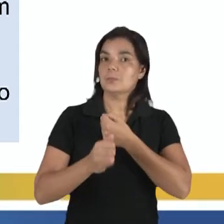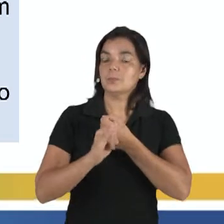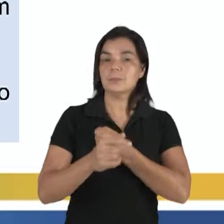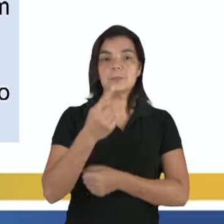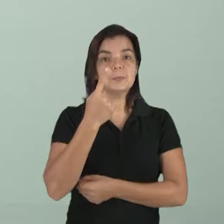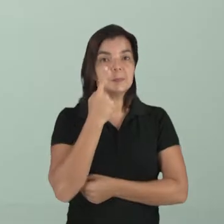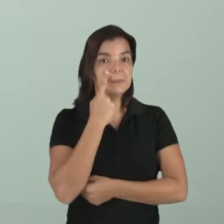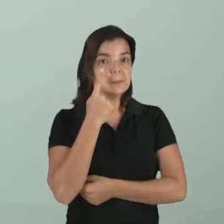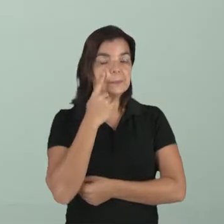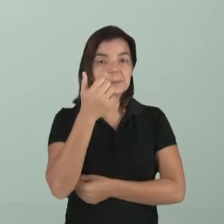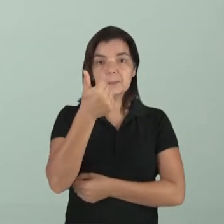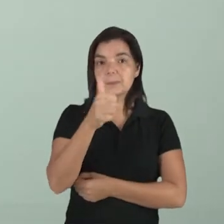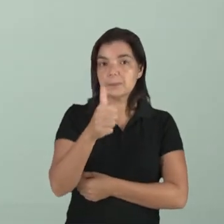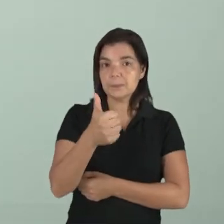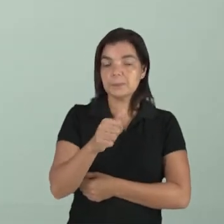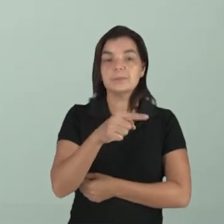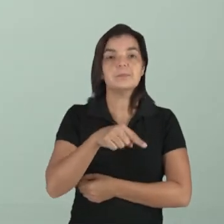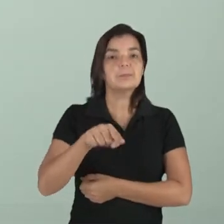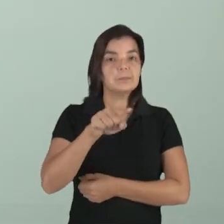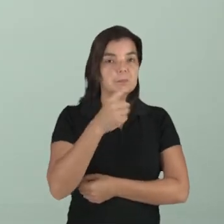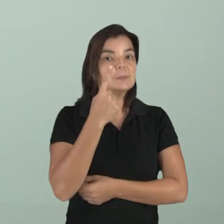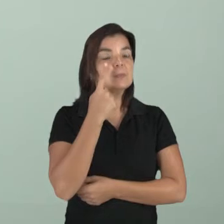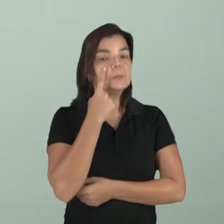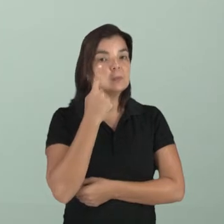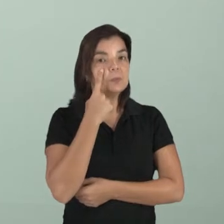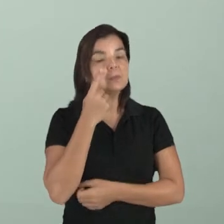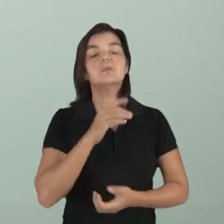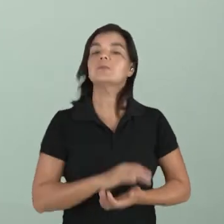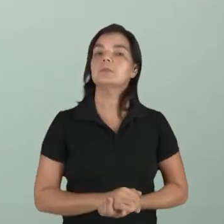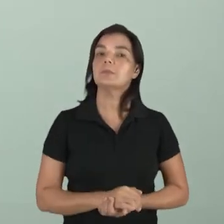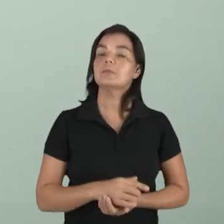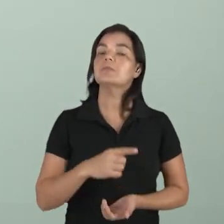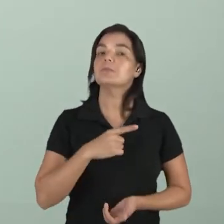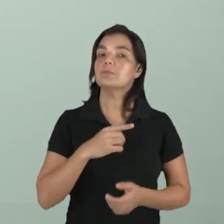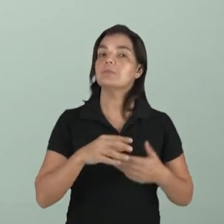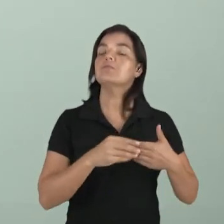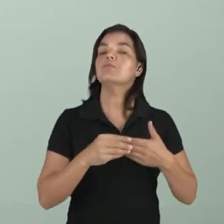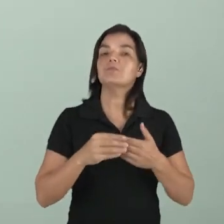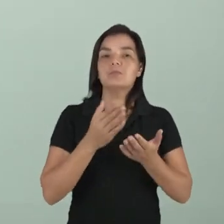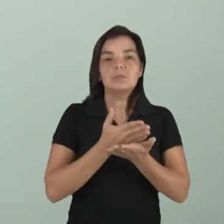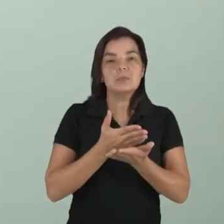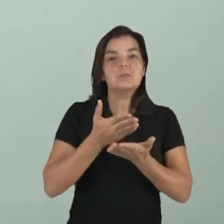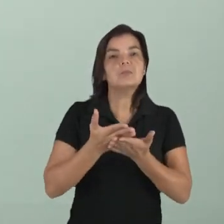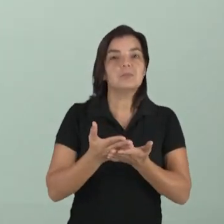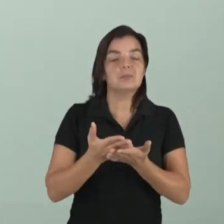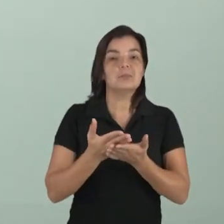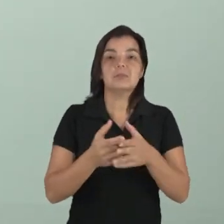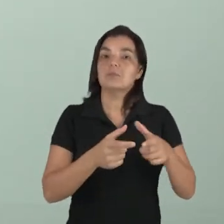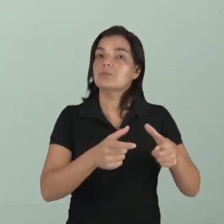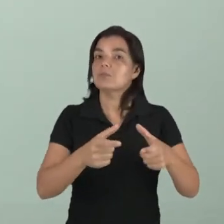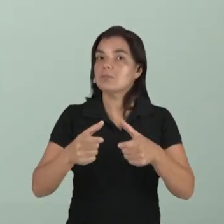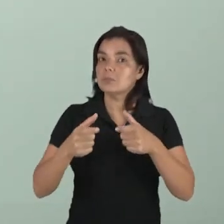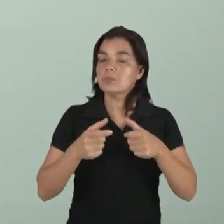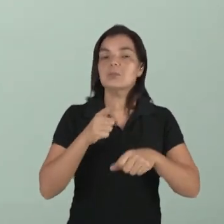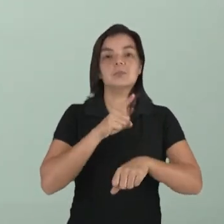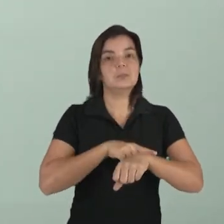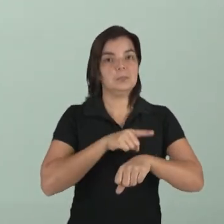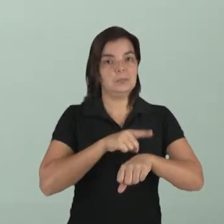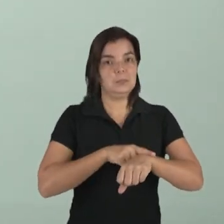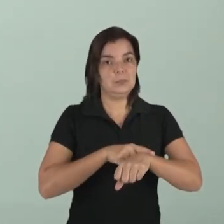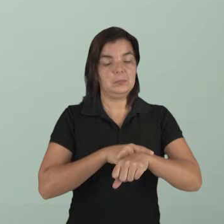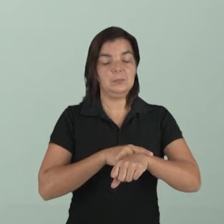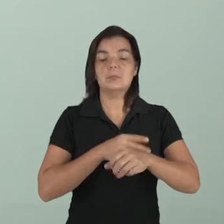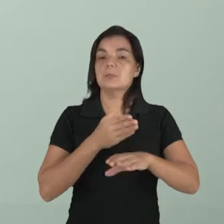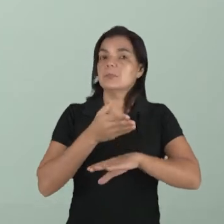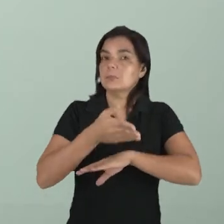nós estamos analisando, vocês podem observar que ela traz esse início, já o espaço, o tempo que ele entra